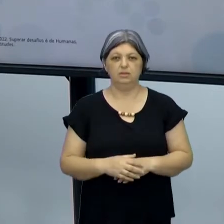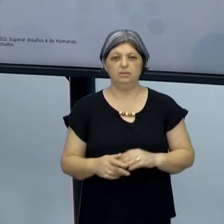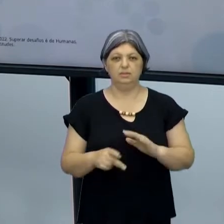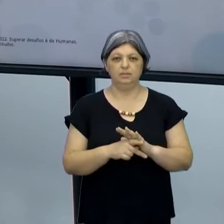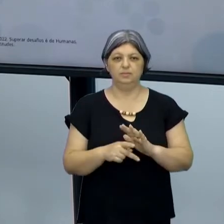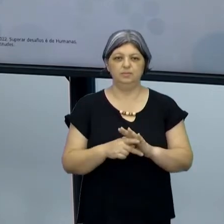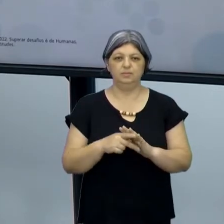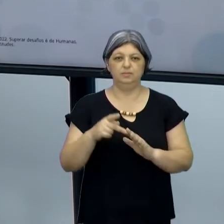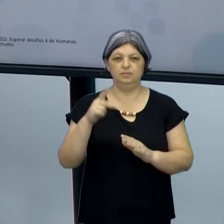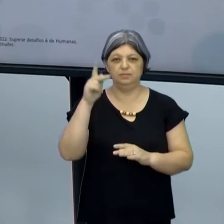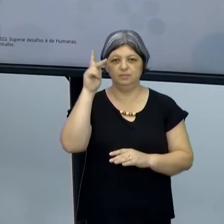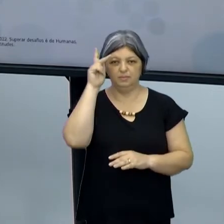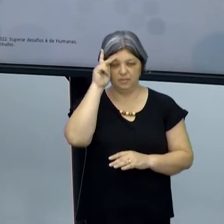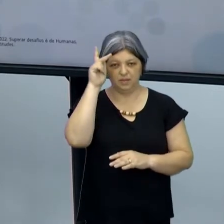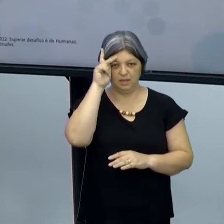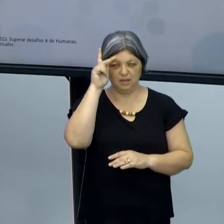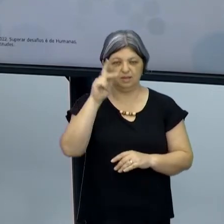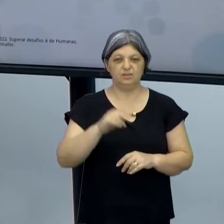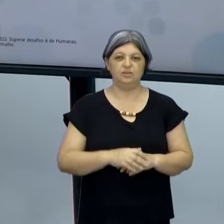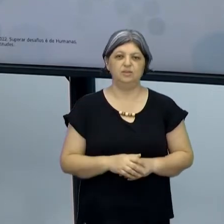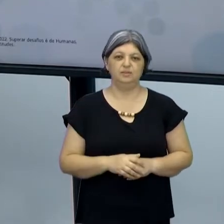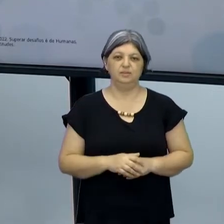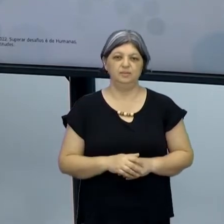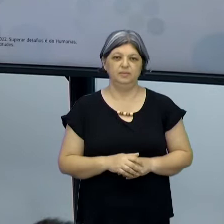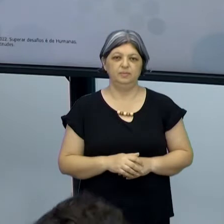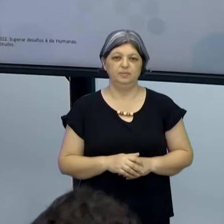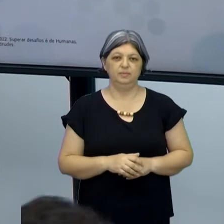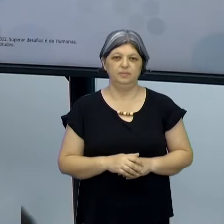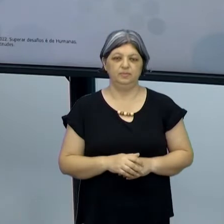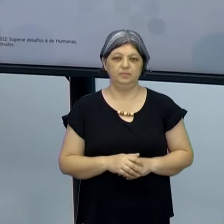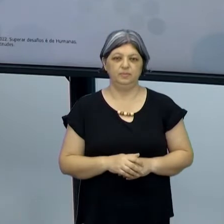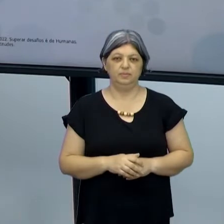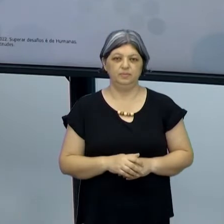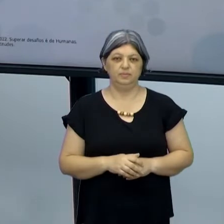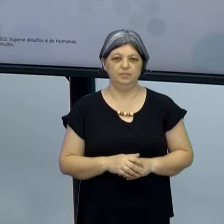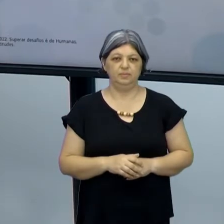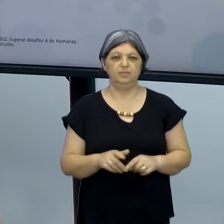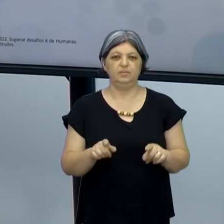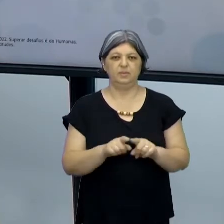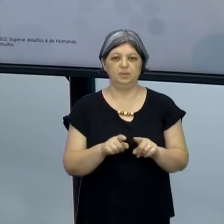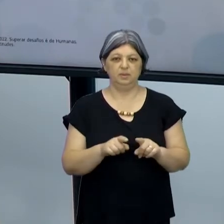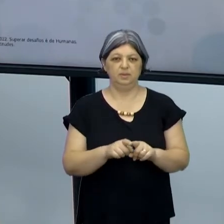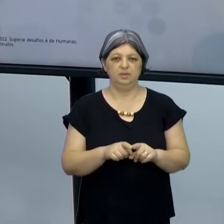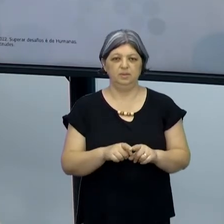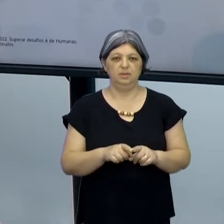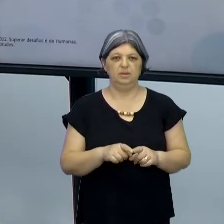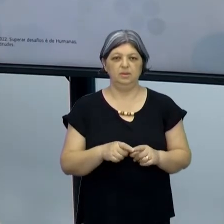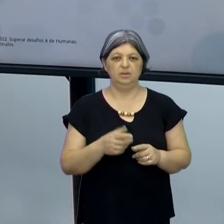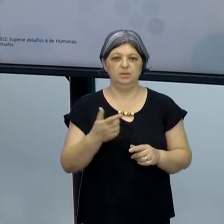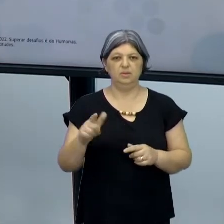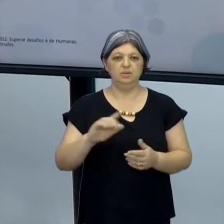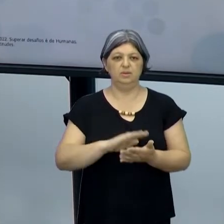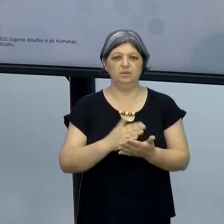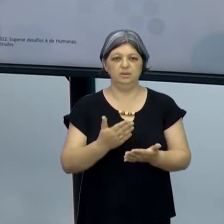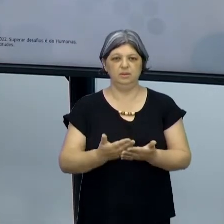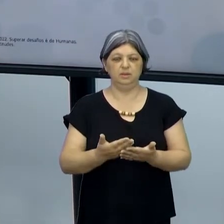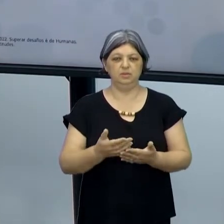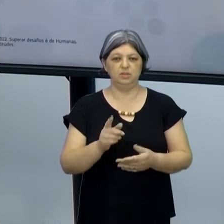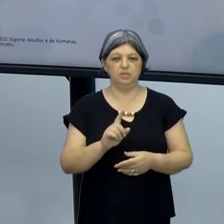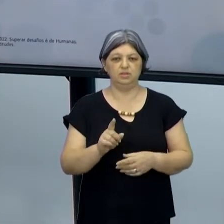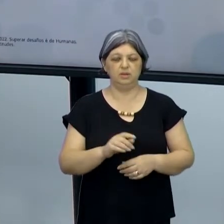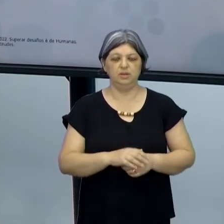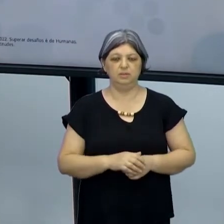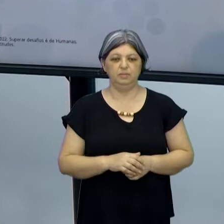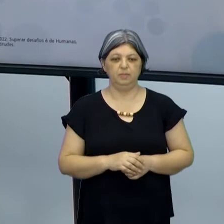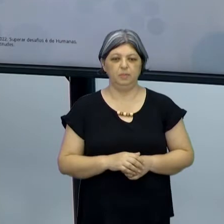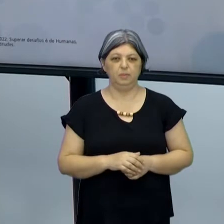ó. Aí, Natália. E o Marco também, né? A gente está hoje com eles dois aí,